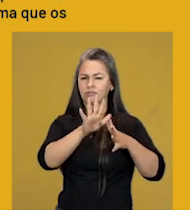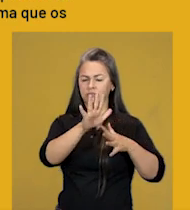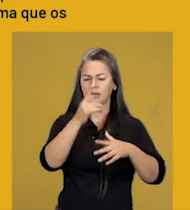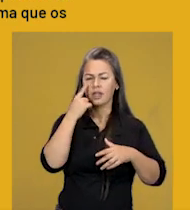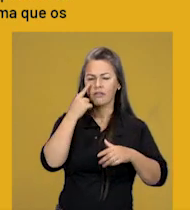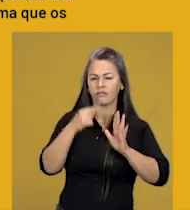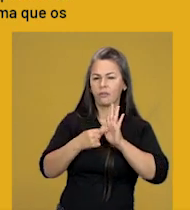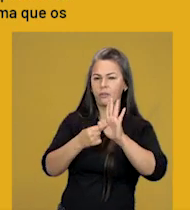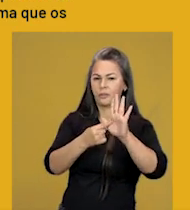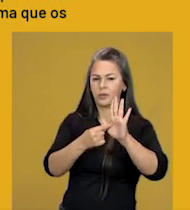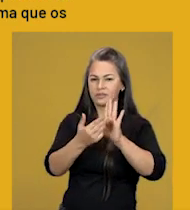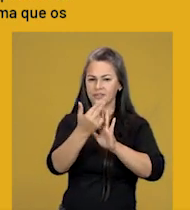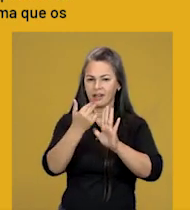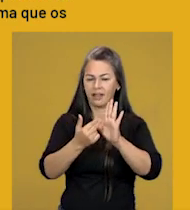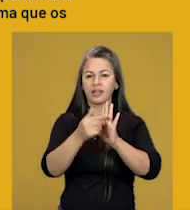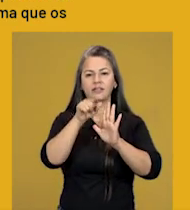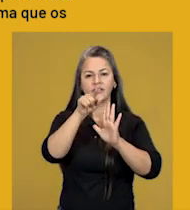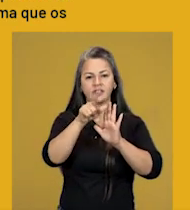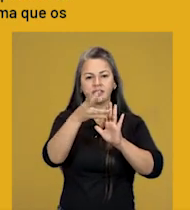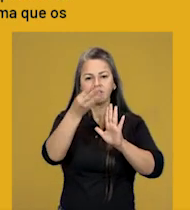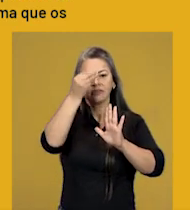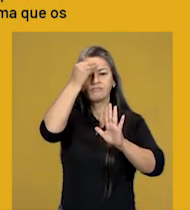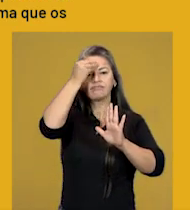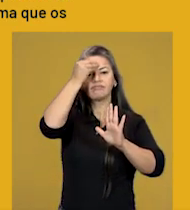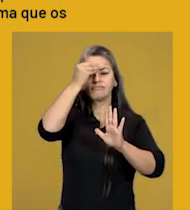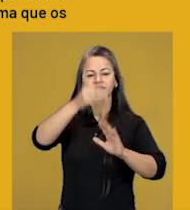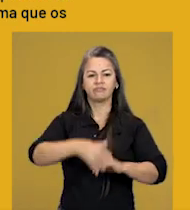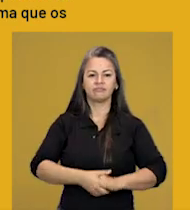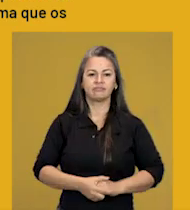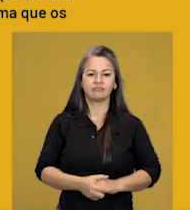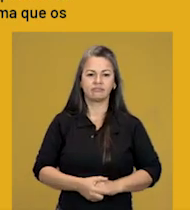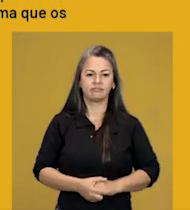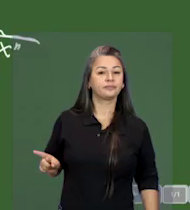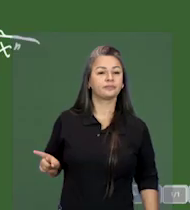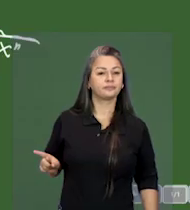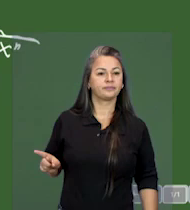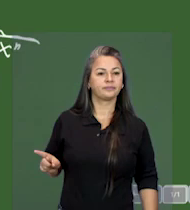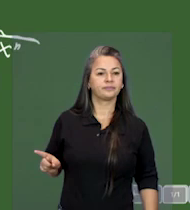dois triângulozinhos, vocês vão entender melhor.